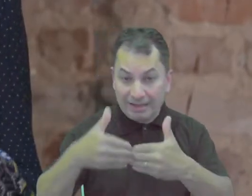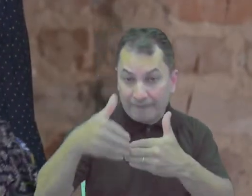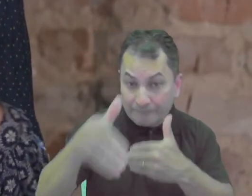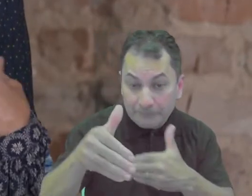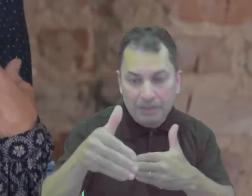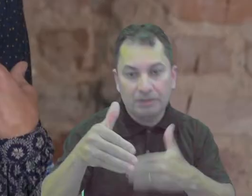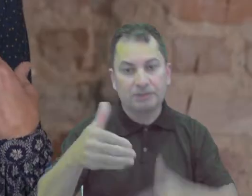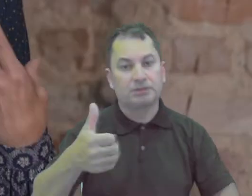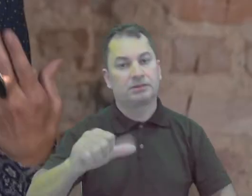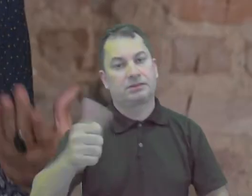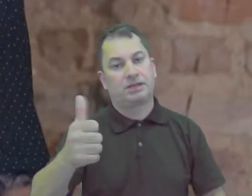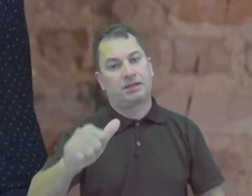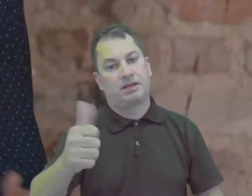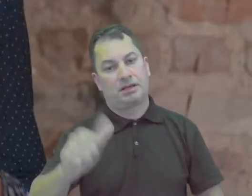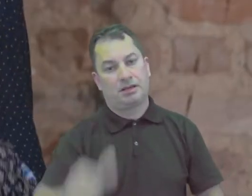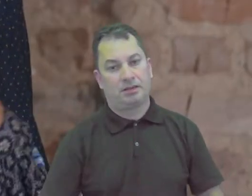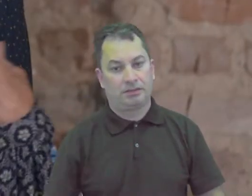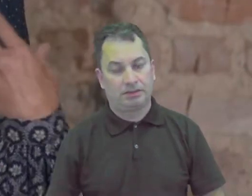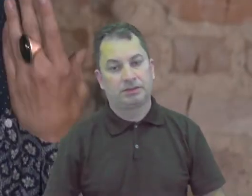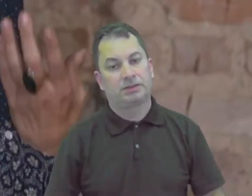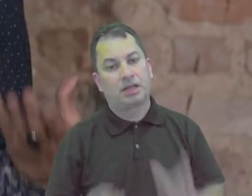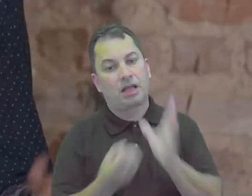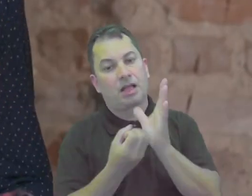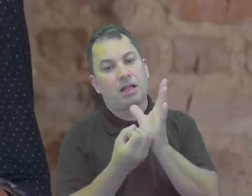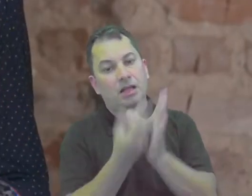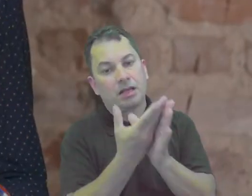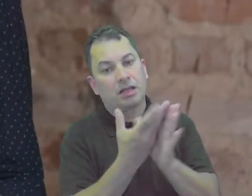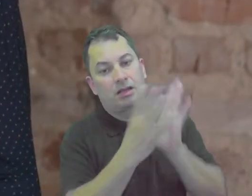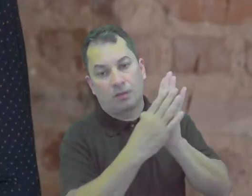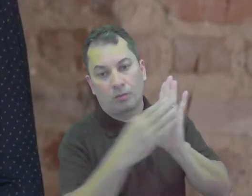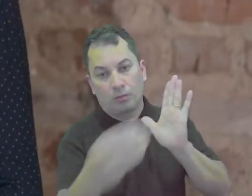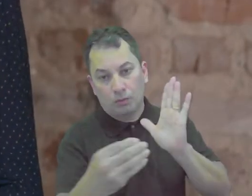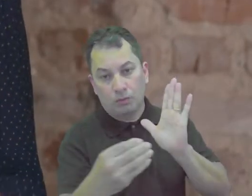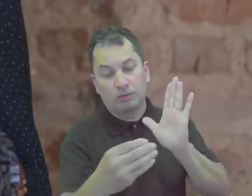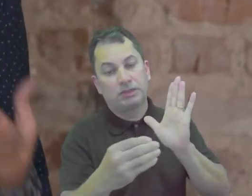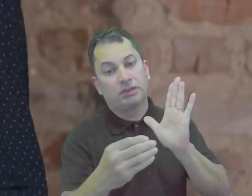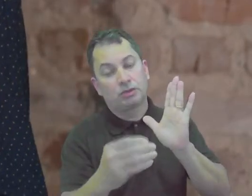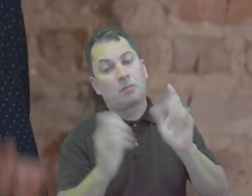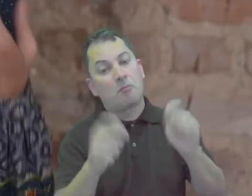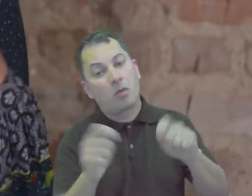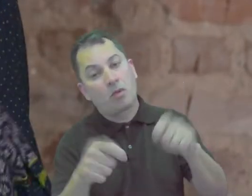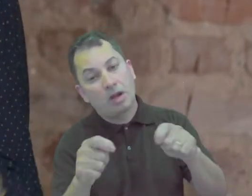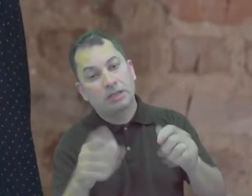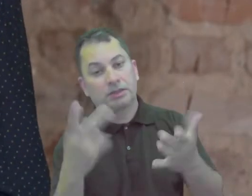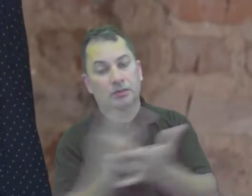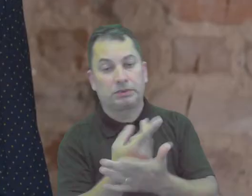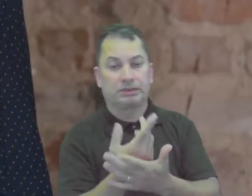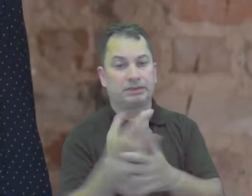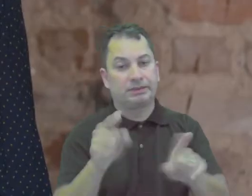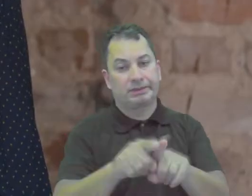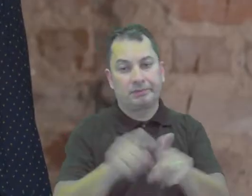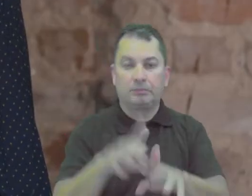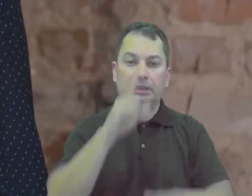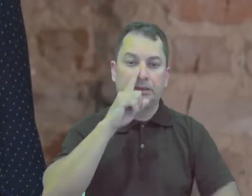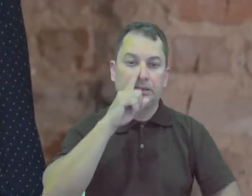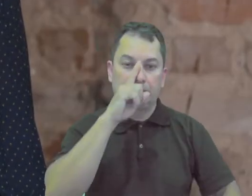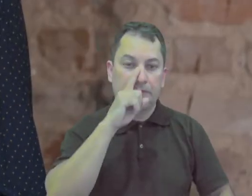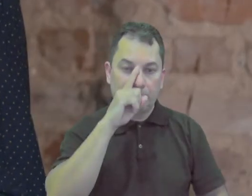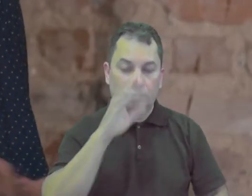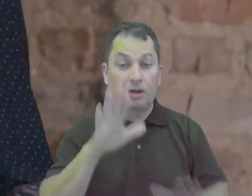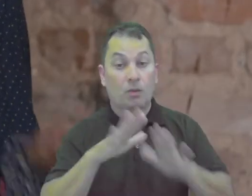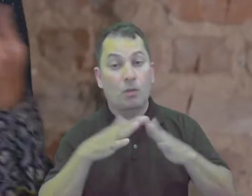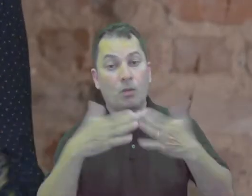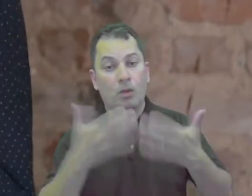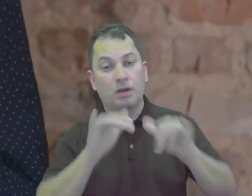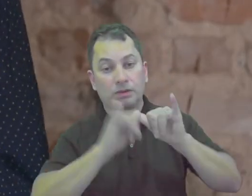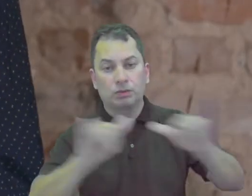análise, né, a gente gera modelos de previsão e de risco e a gente comunica aos gestores, os especialistas e os cidadãos. A